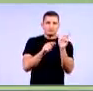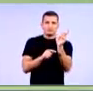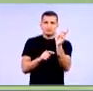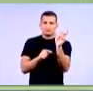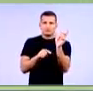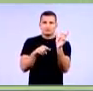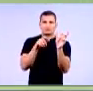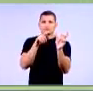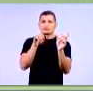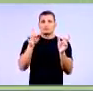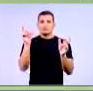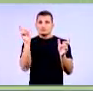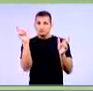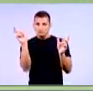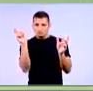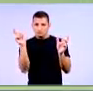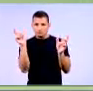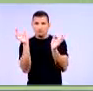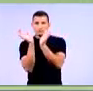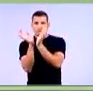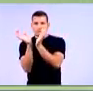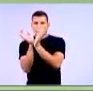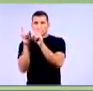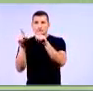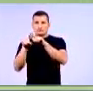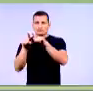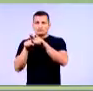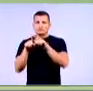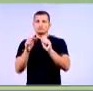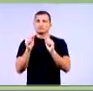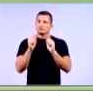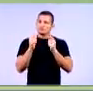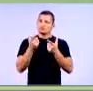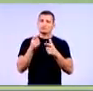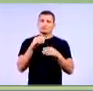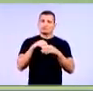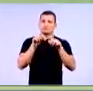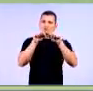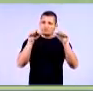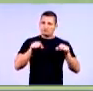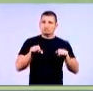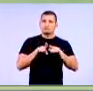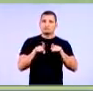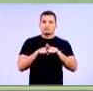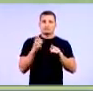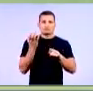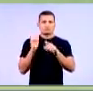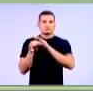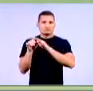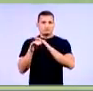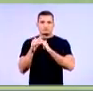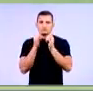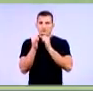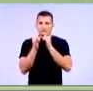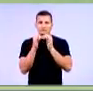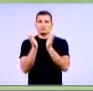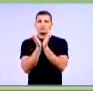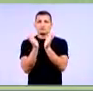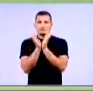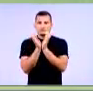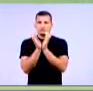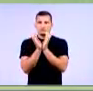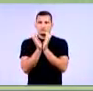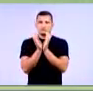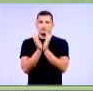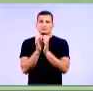as informações das turmas. Então, pode ser que também no meu sistema eu queira gravar as informações da turma, e sendo que a turma ela